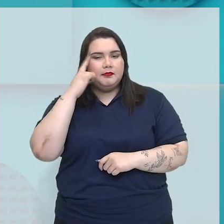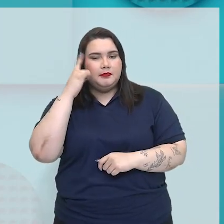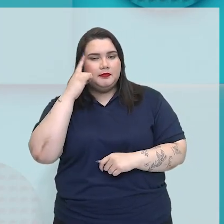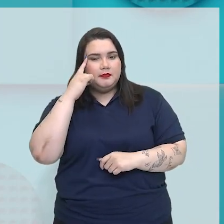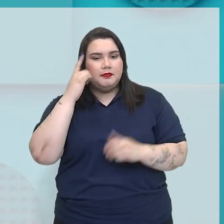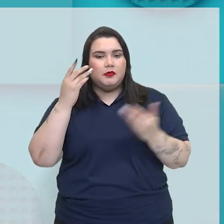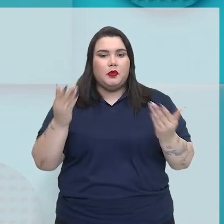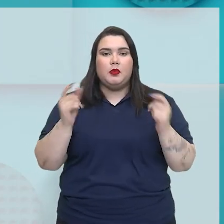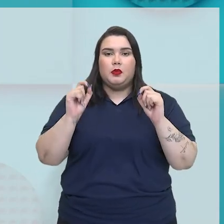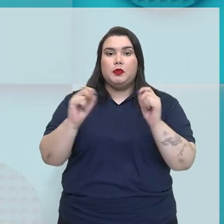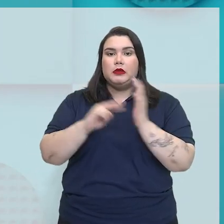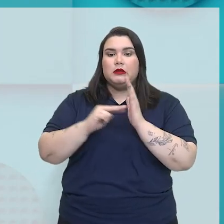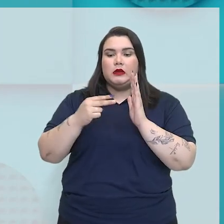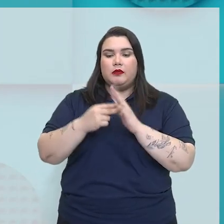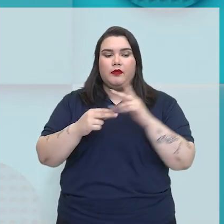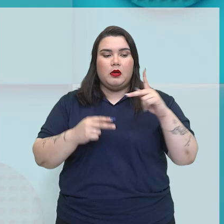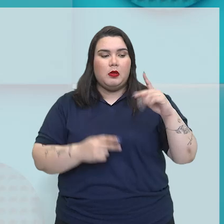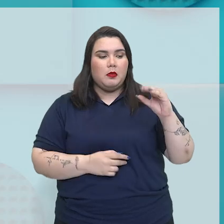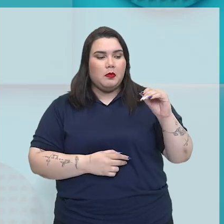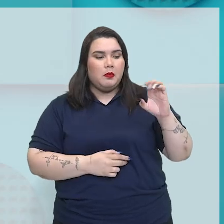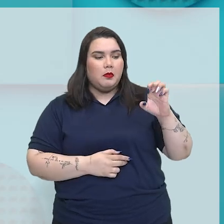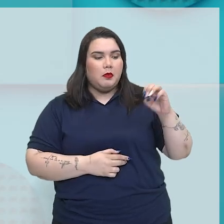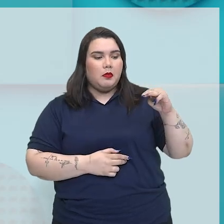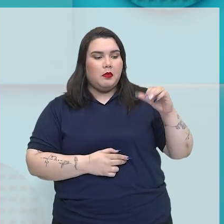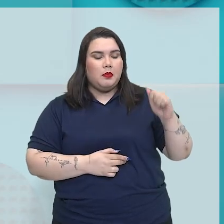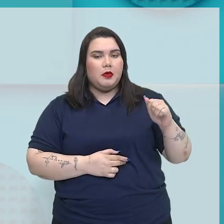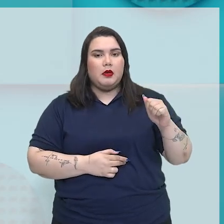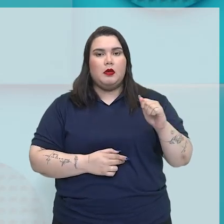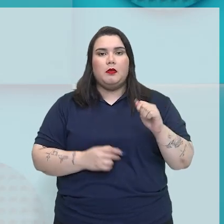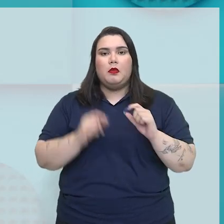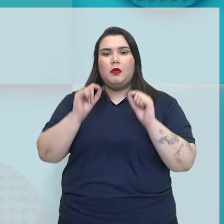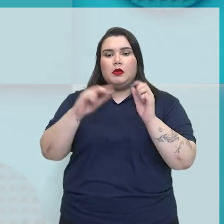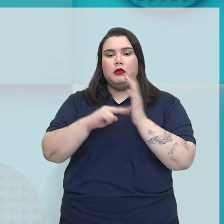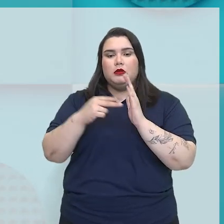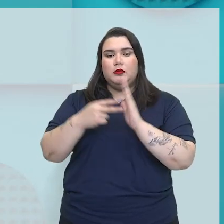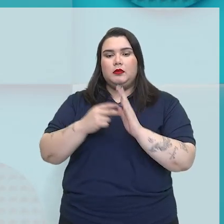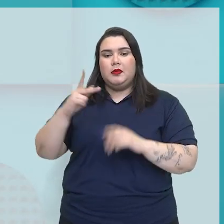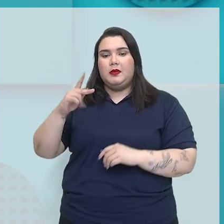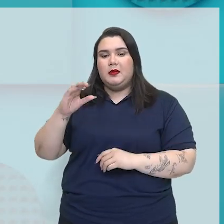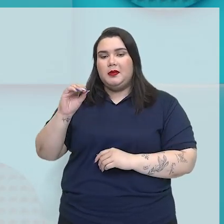pouquinho. O que é poema? O que é poesia?